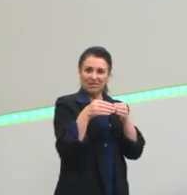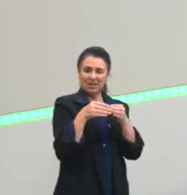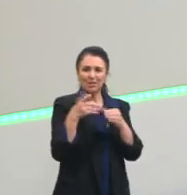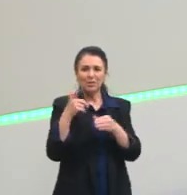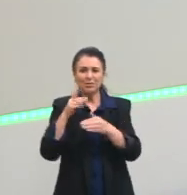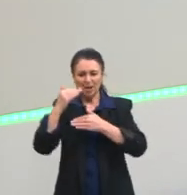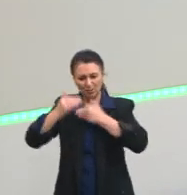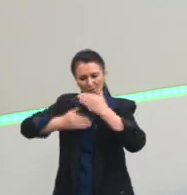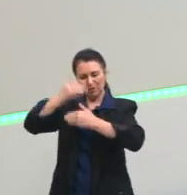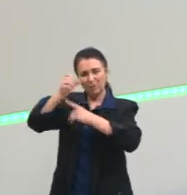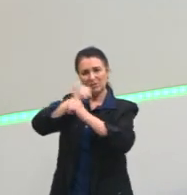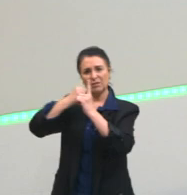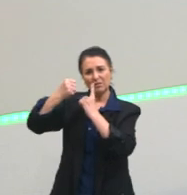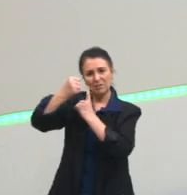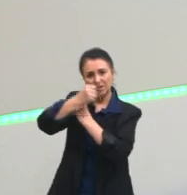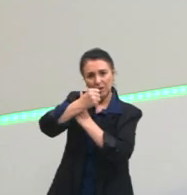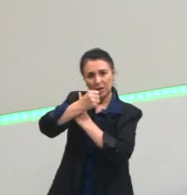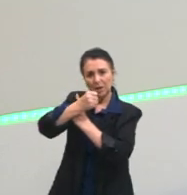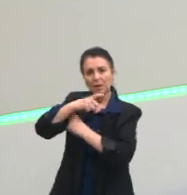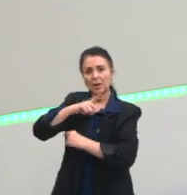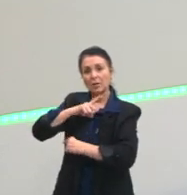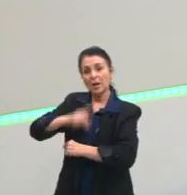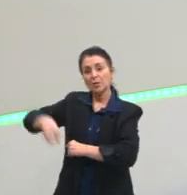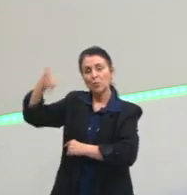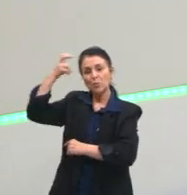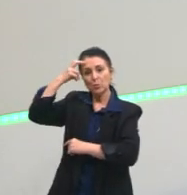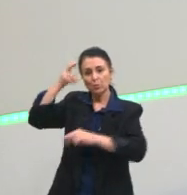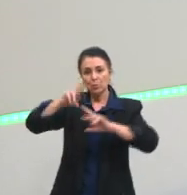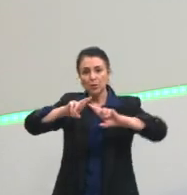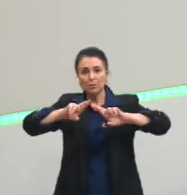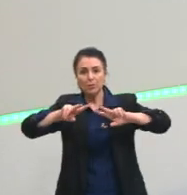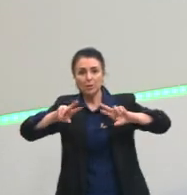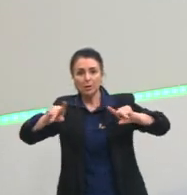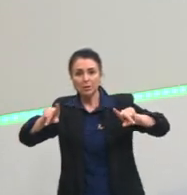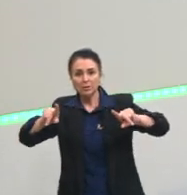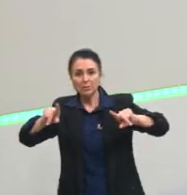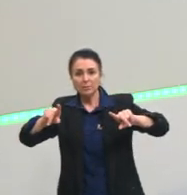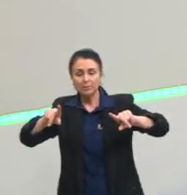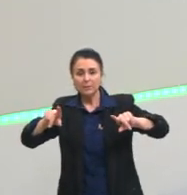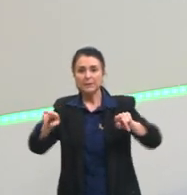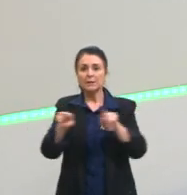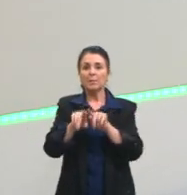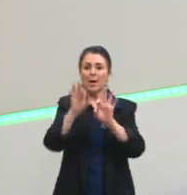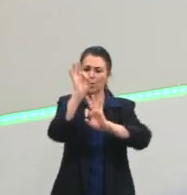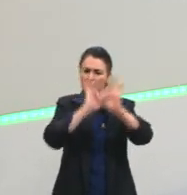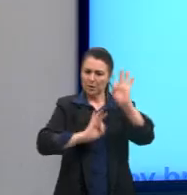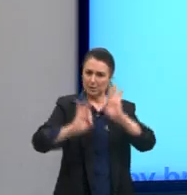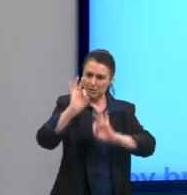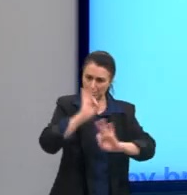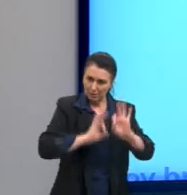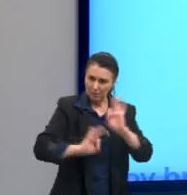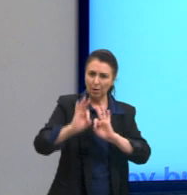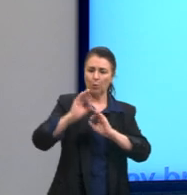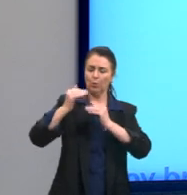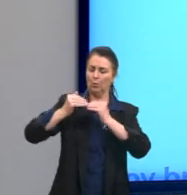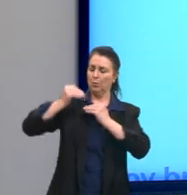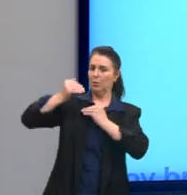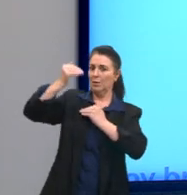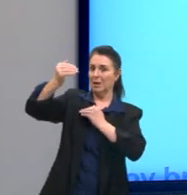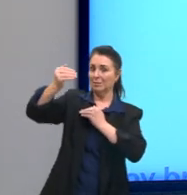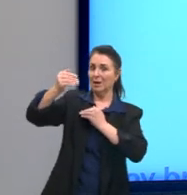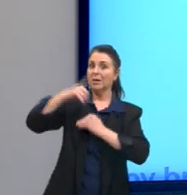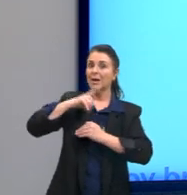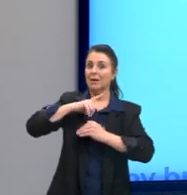Social o que existe um culturas diferentes e aqui também voltamos né A questão da Ordem e Progresso muito influente na